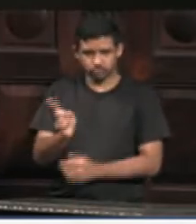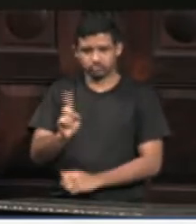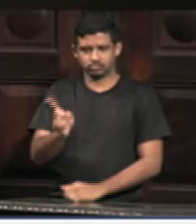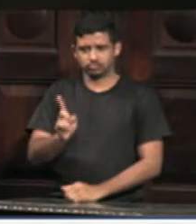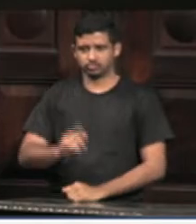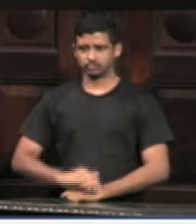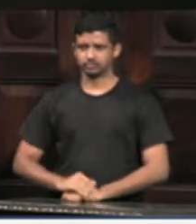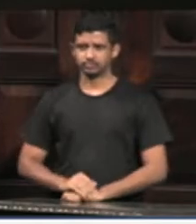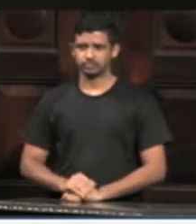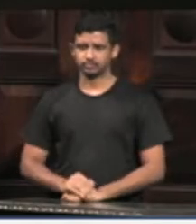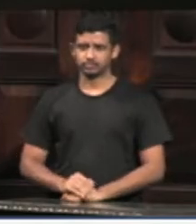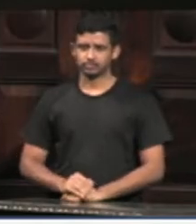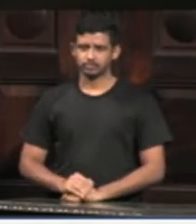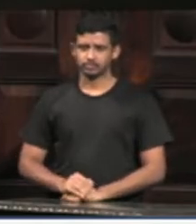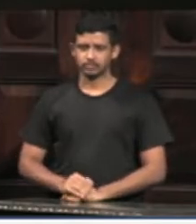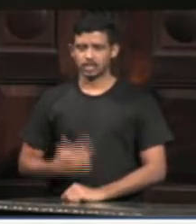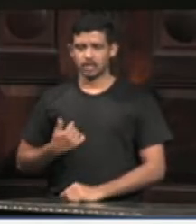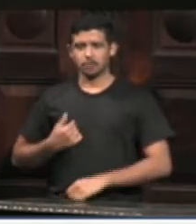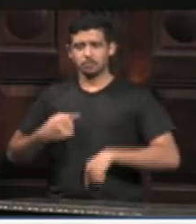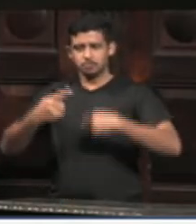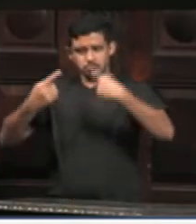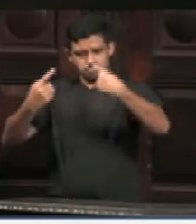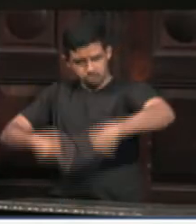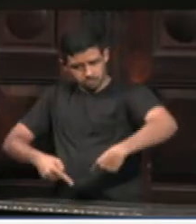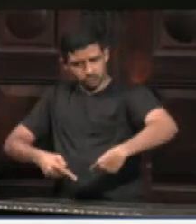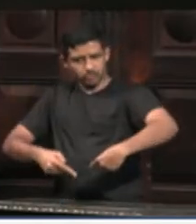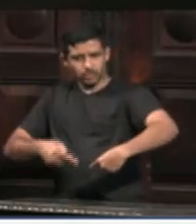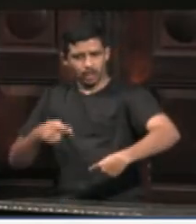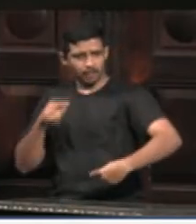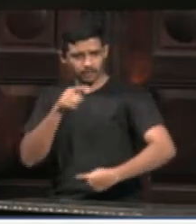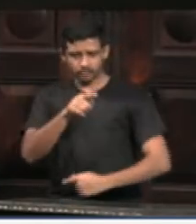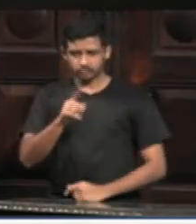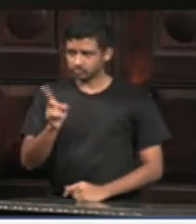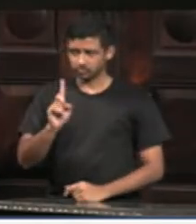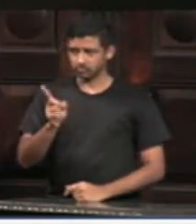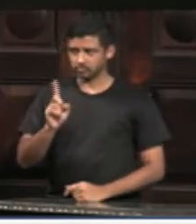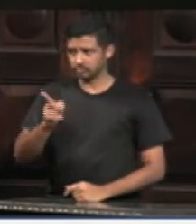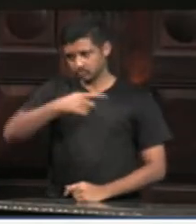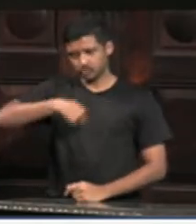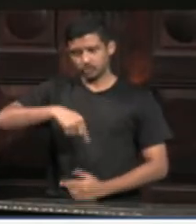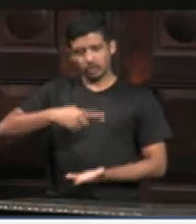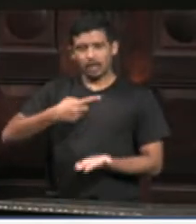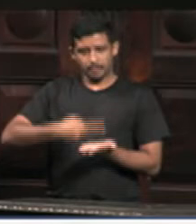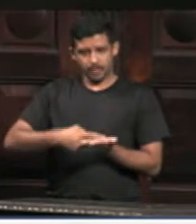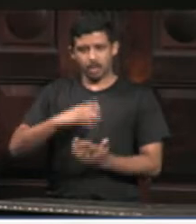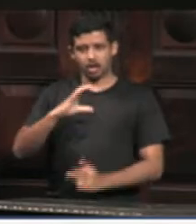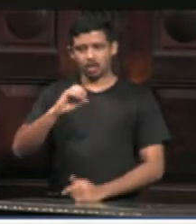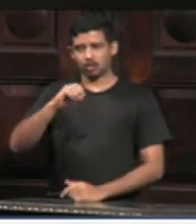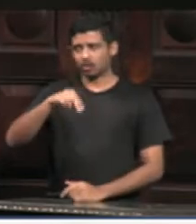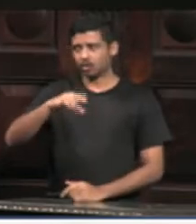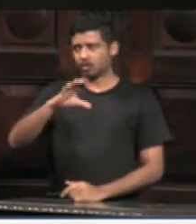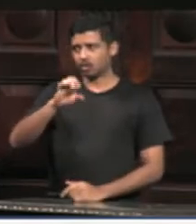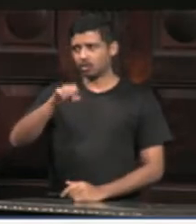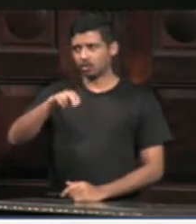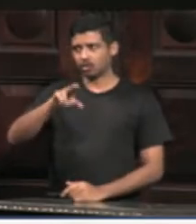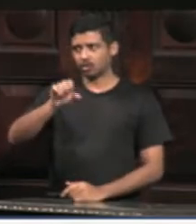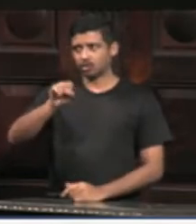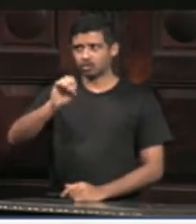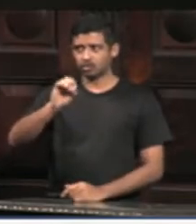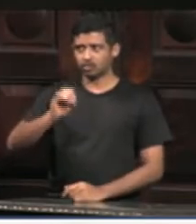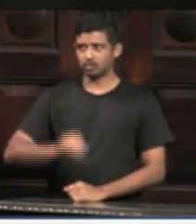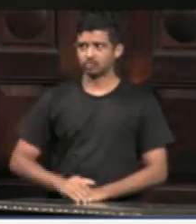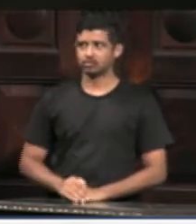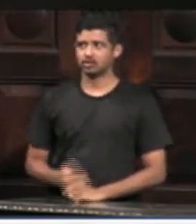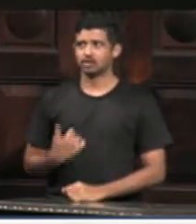nenhuma possibilidade de disputar com Vossa Excelência. Fizemos um pacto de consenso, E eu fiz isso também com